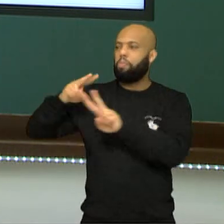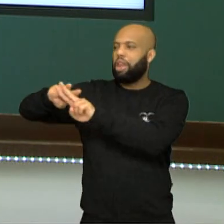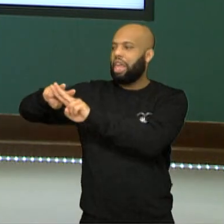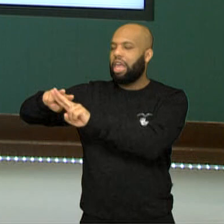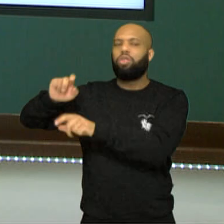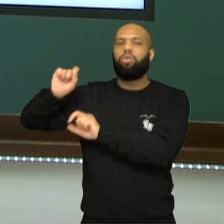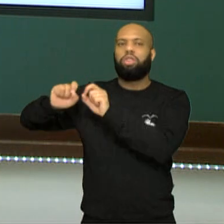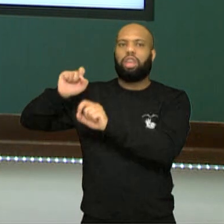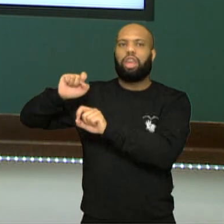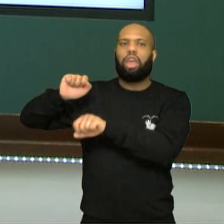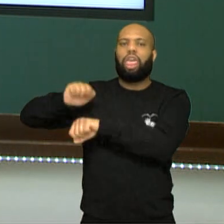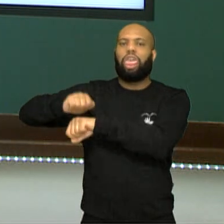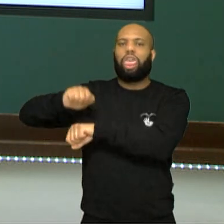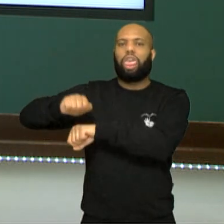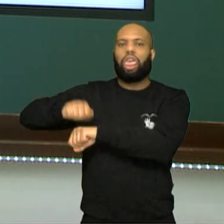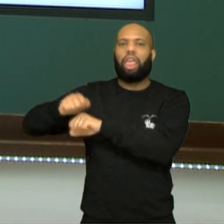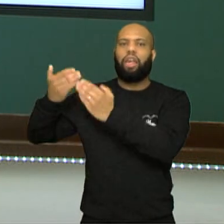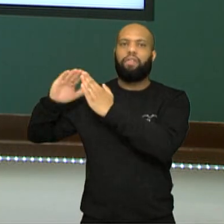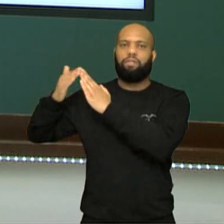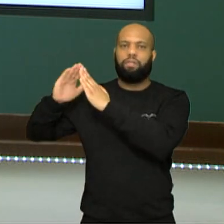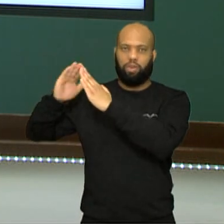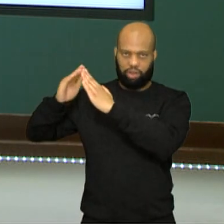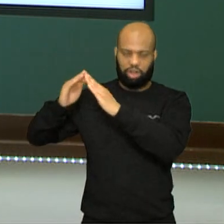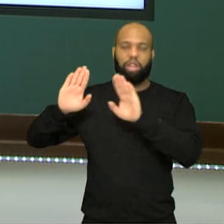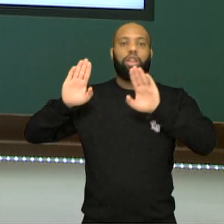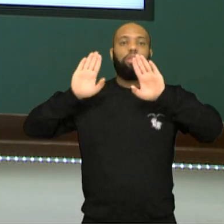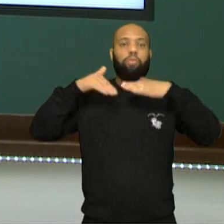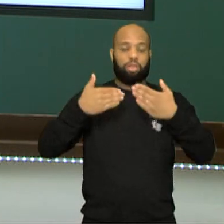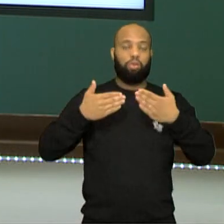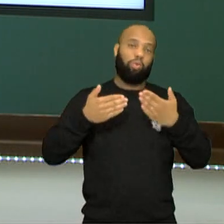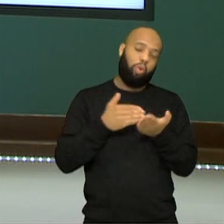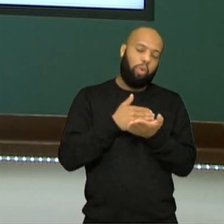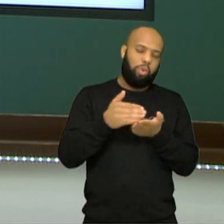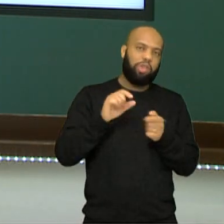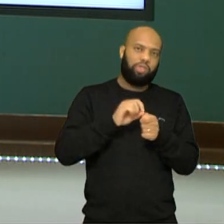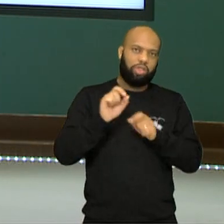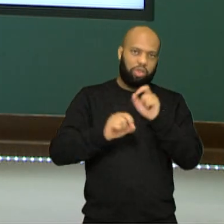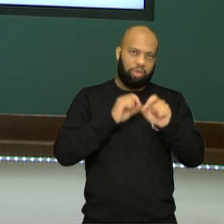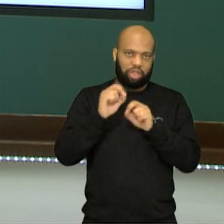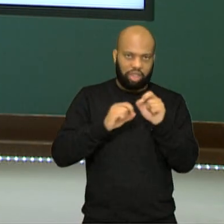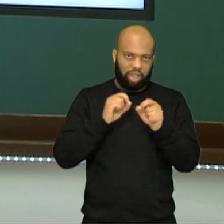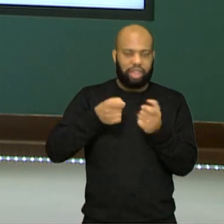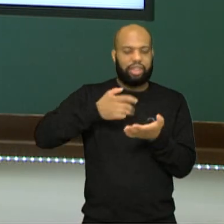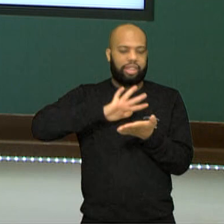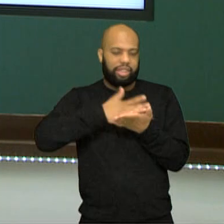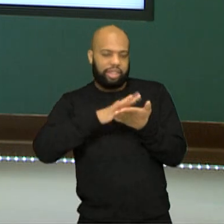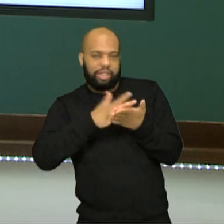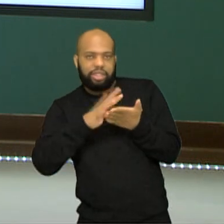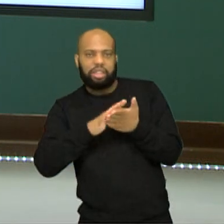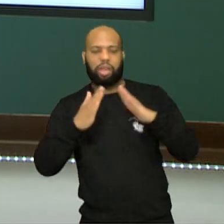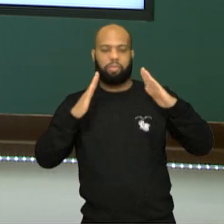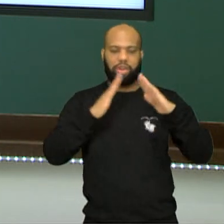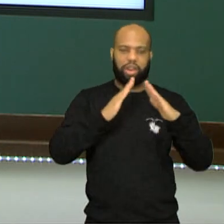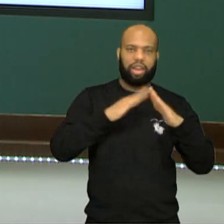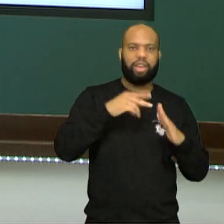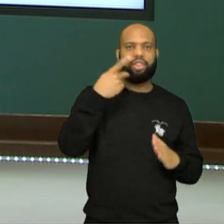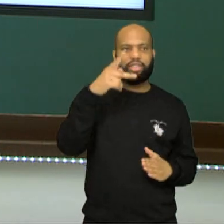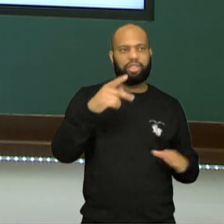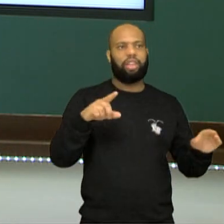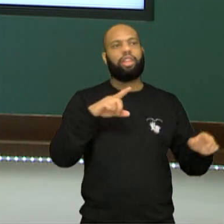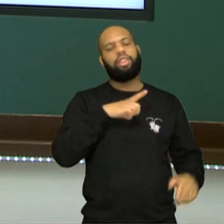né? E ela começa a fazer as rodas, né? No quintal da sua casa, as rodas de samba, onde vai aparecer o